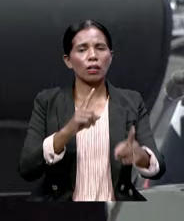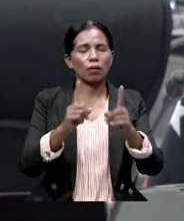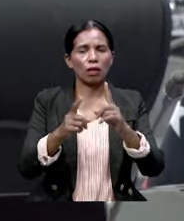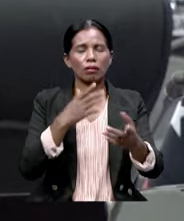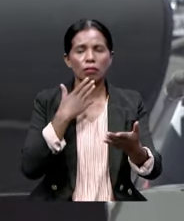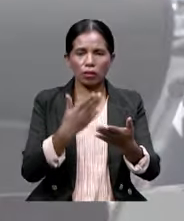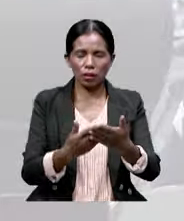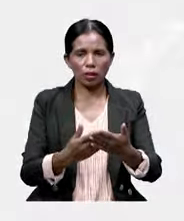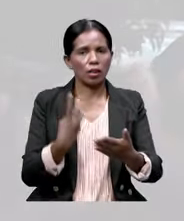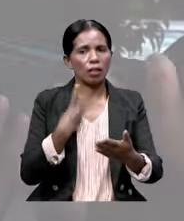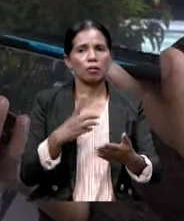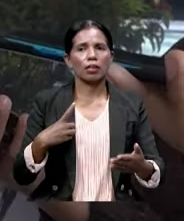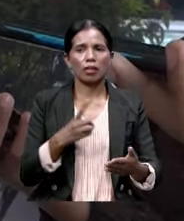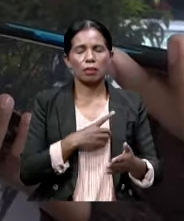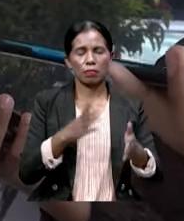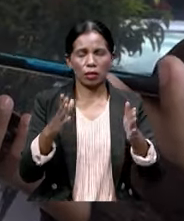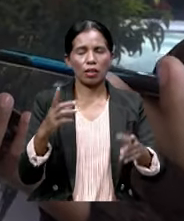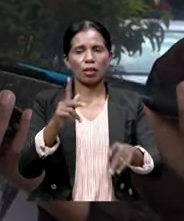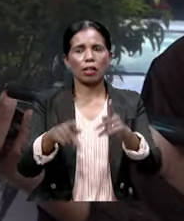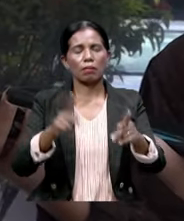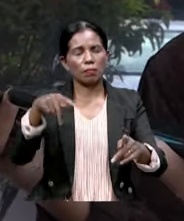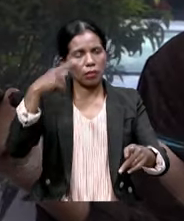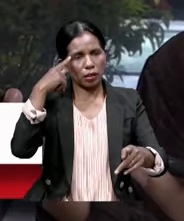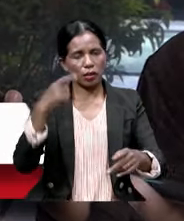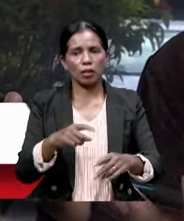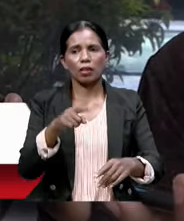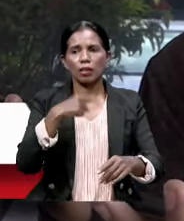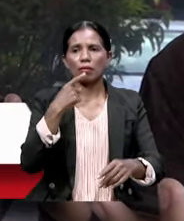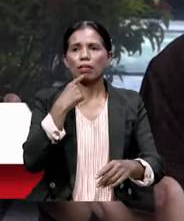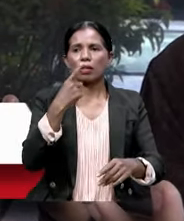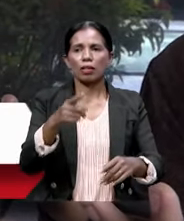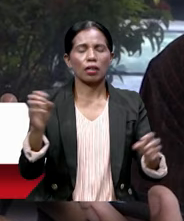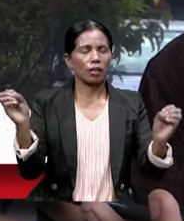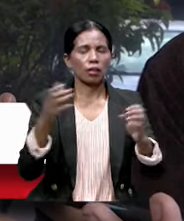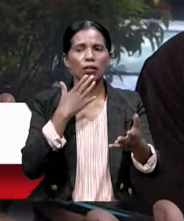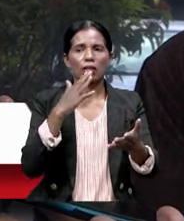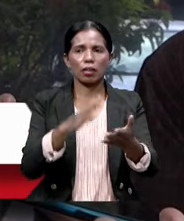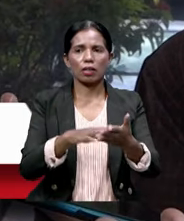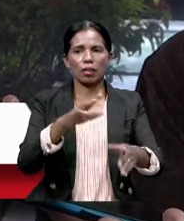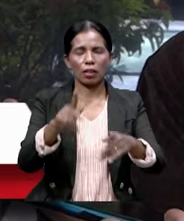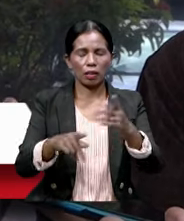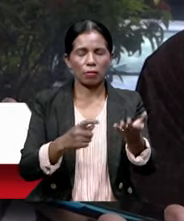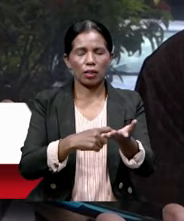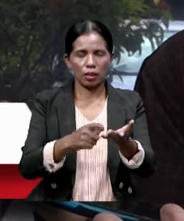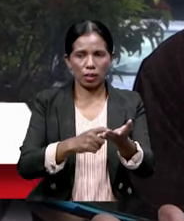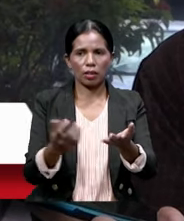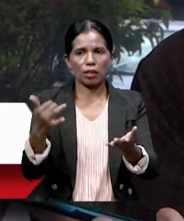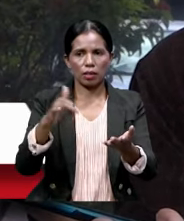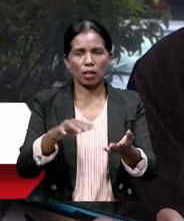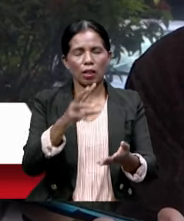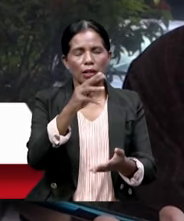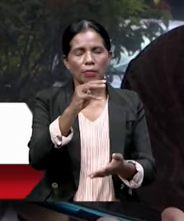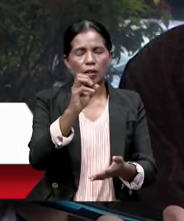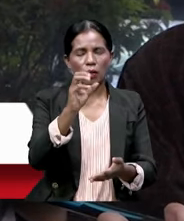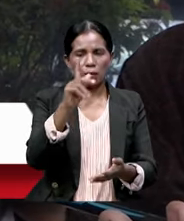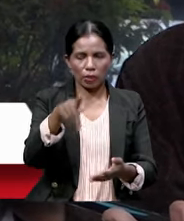qualidade, ami deputado né, ema politik. Agor sem de hate de laia qualidade ne é uma teknik sira ne obras pul